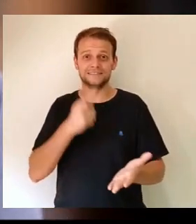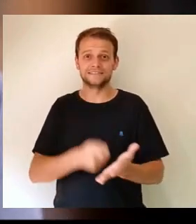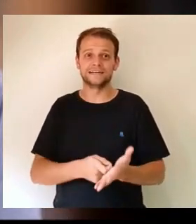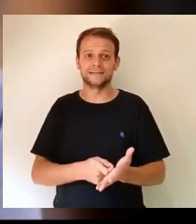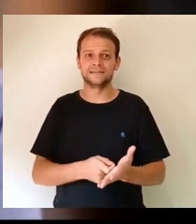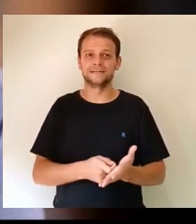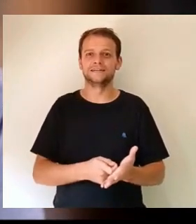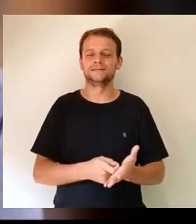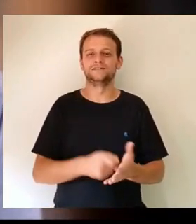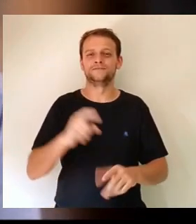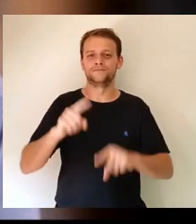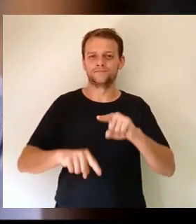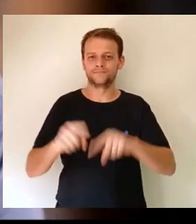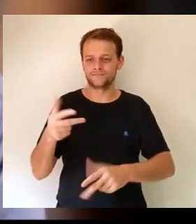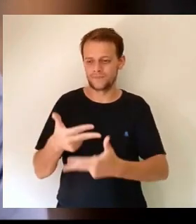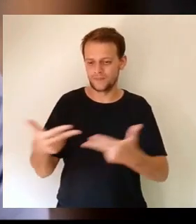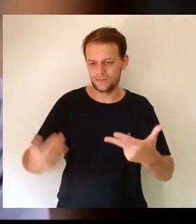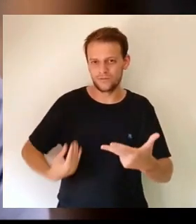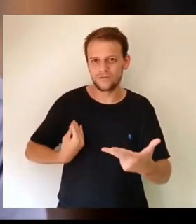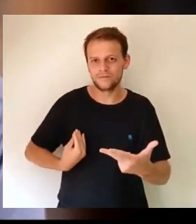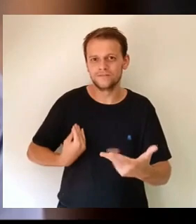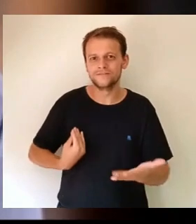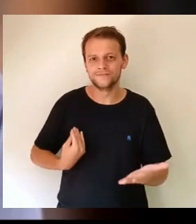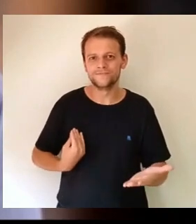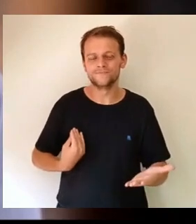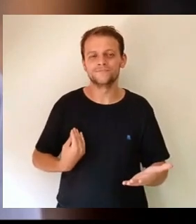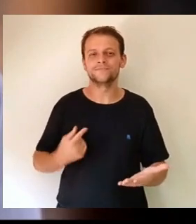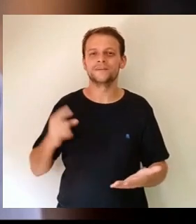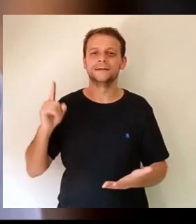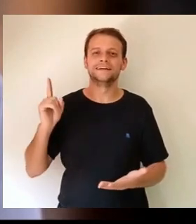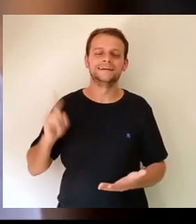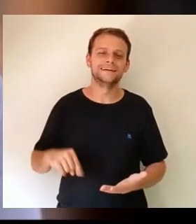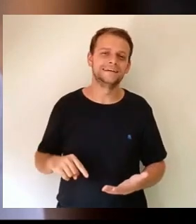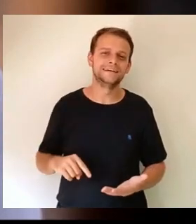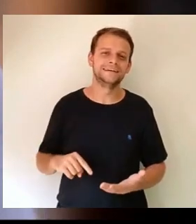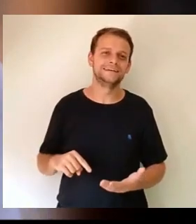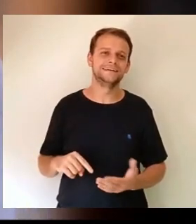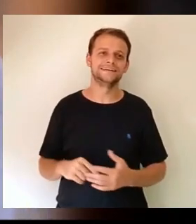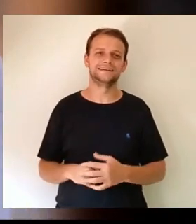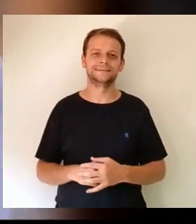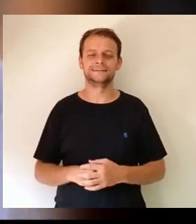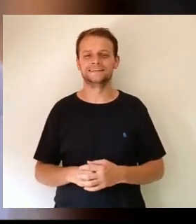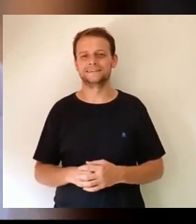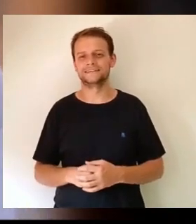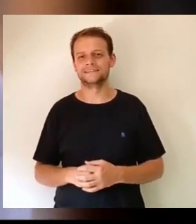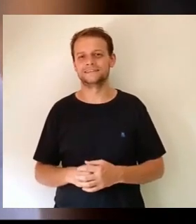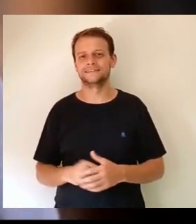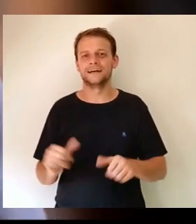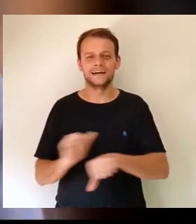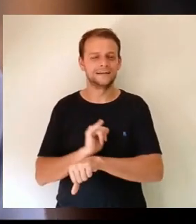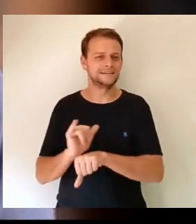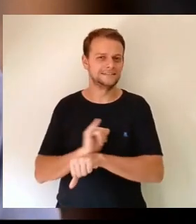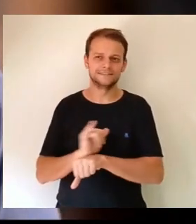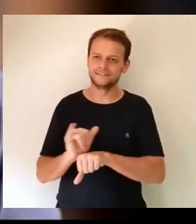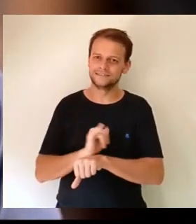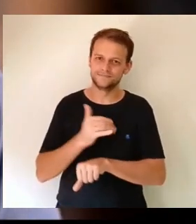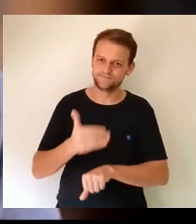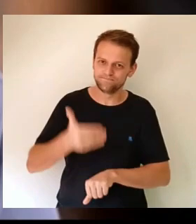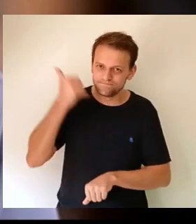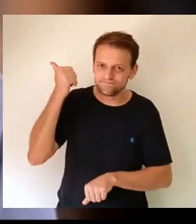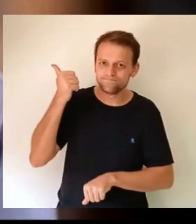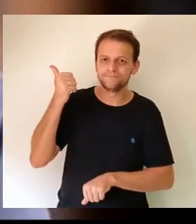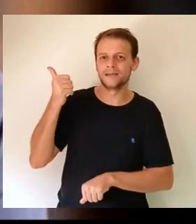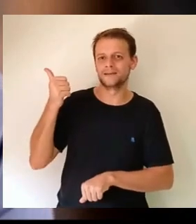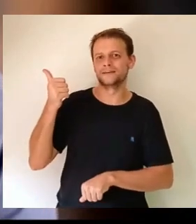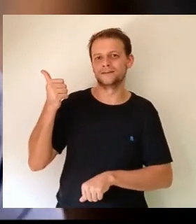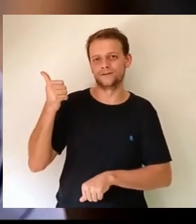ela ajuda a pagar o depósito onde essas coisas estão. Então, esse seria o jeito